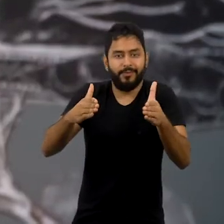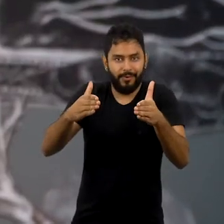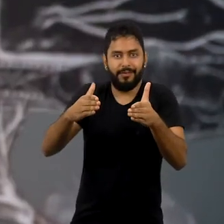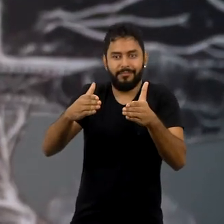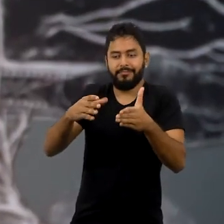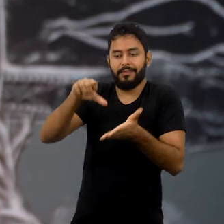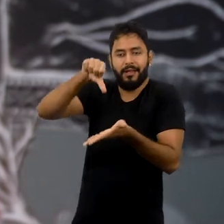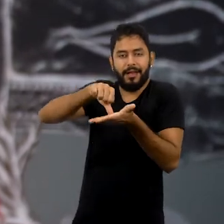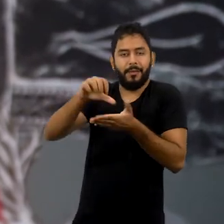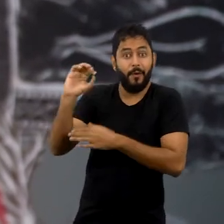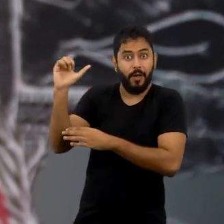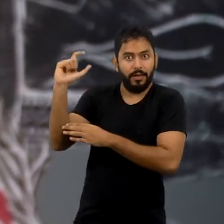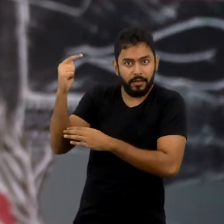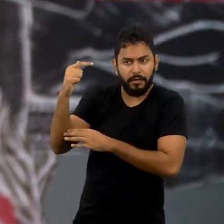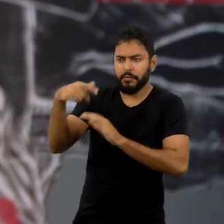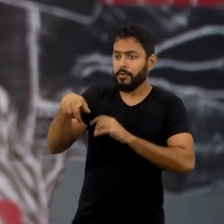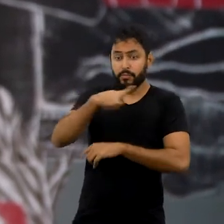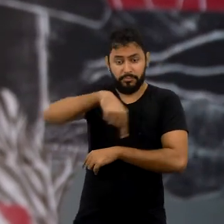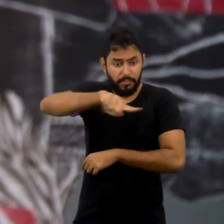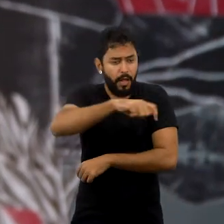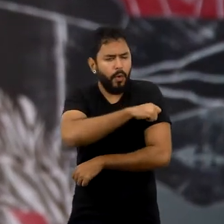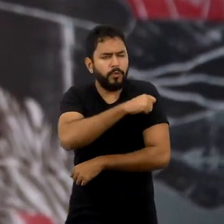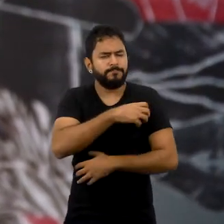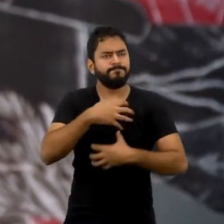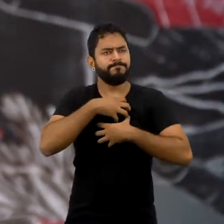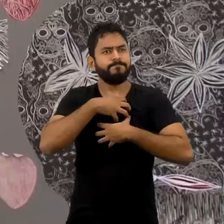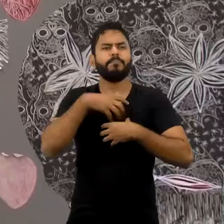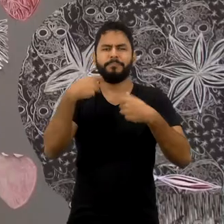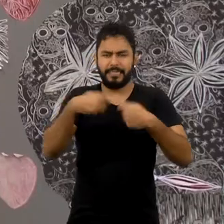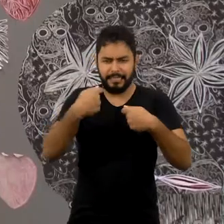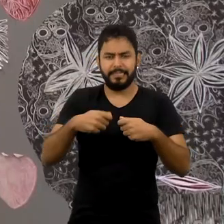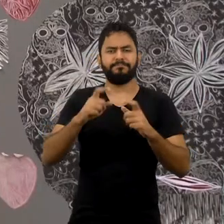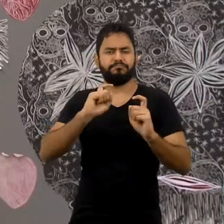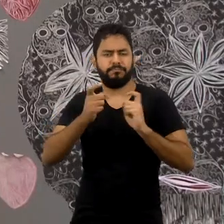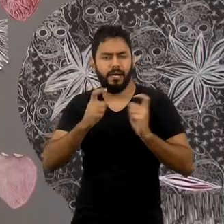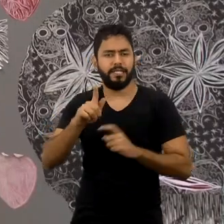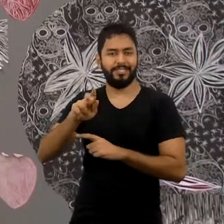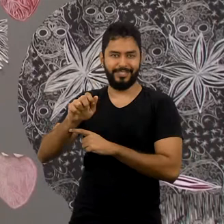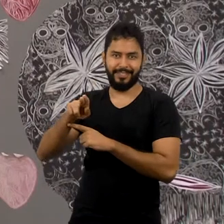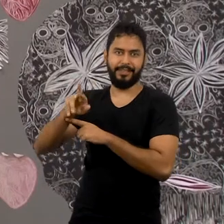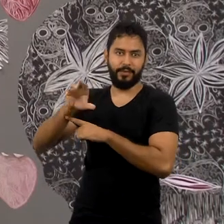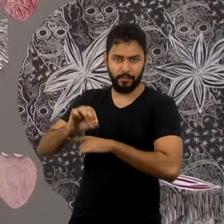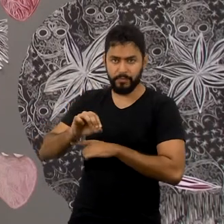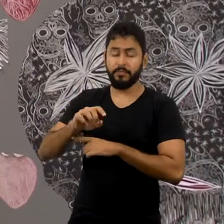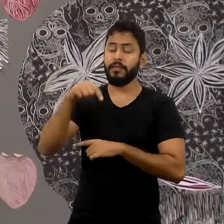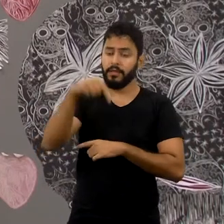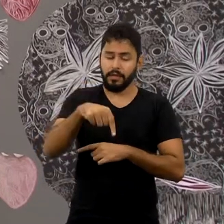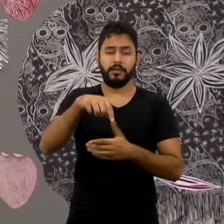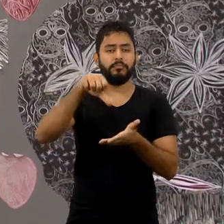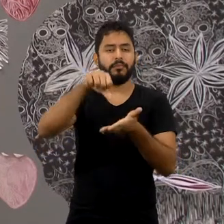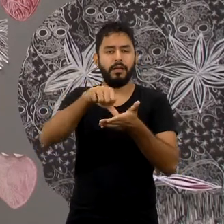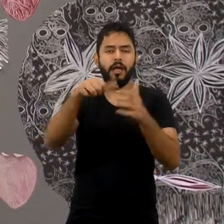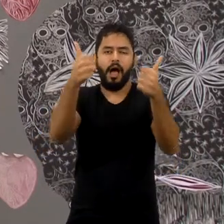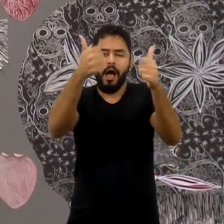próprios alunos sentiram a necessidade de debater sobre as questões de gênero e diversidade. E aqui no campus de arte, o núcleo de